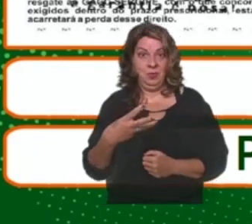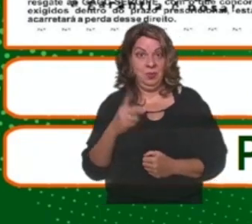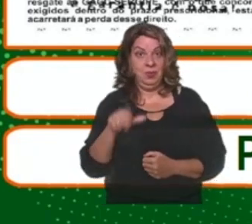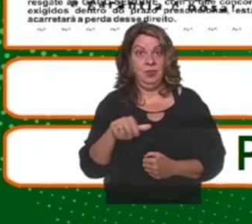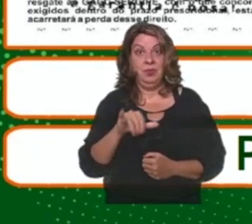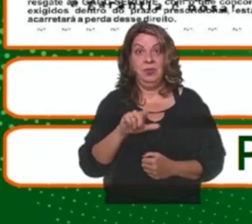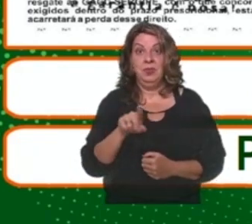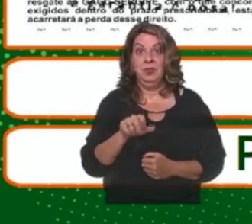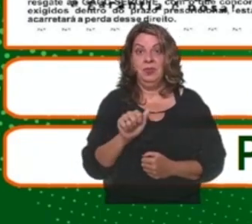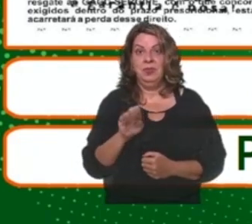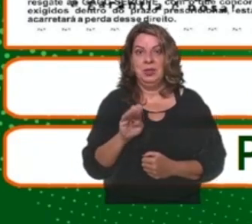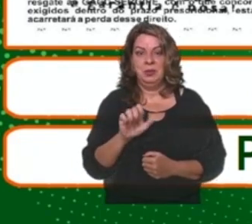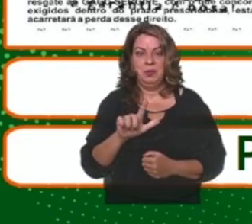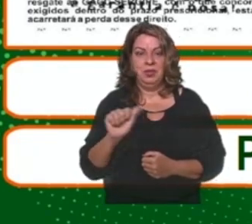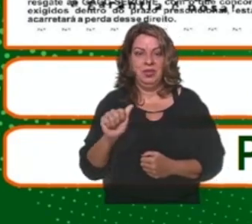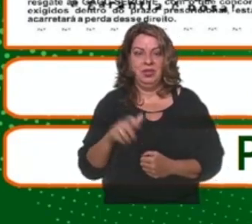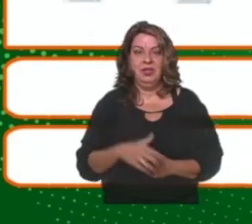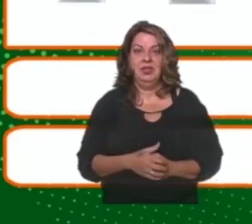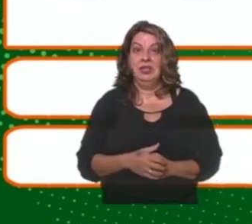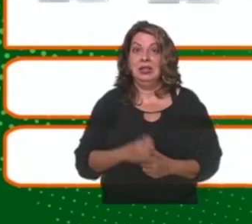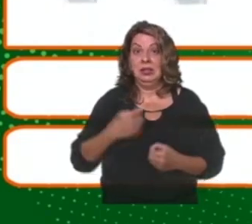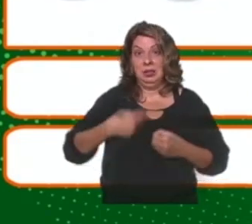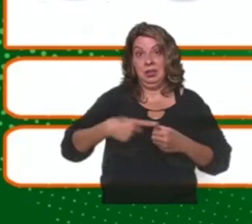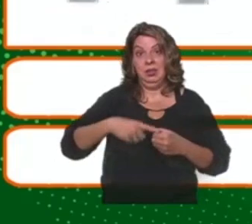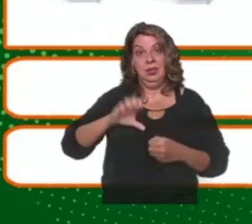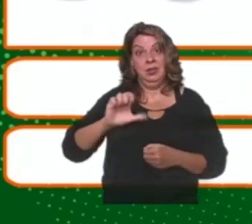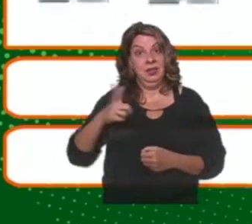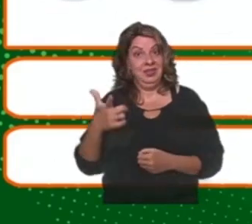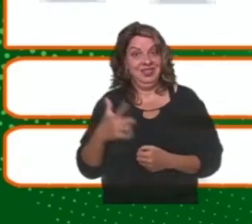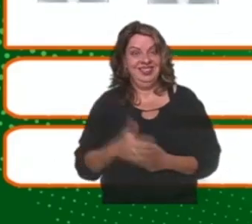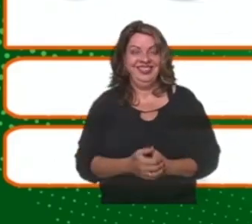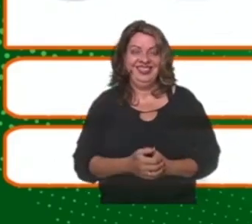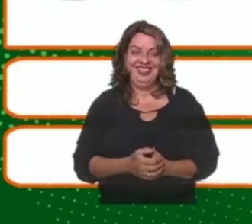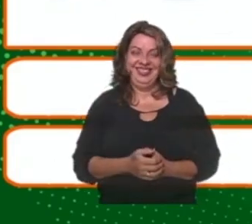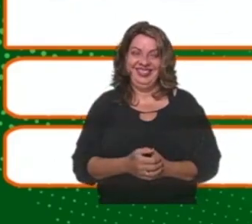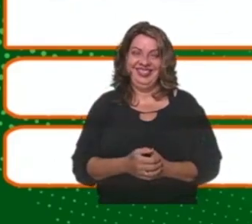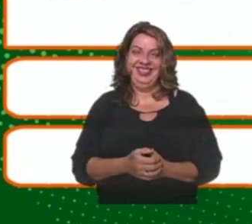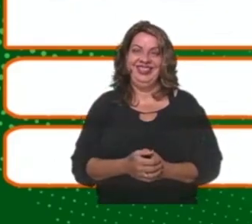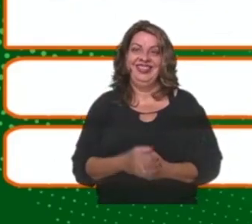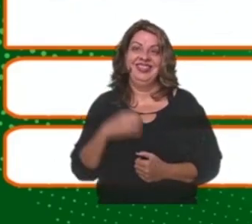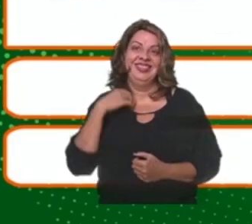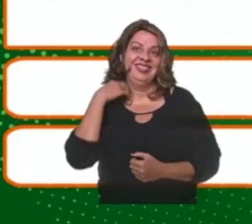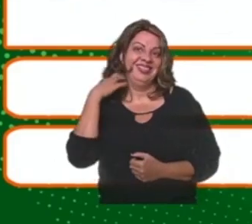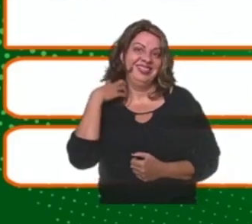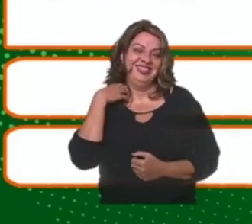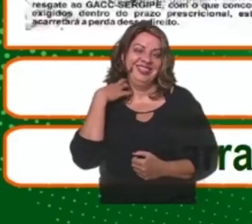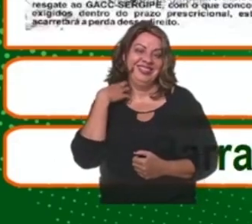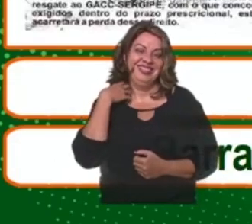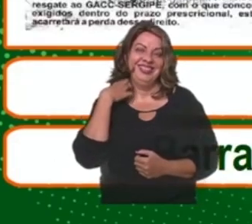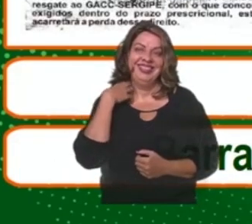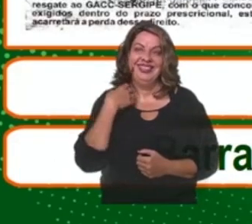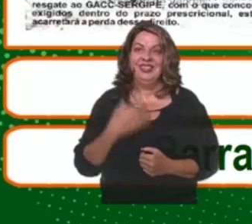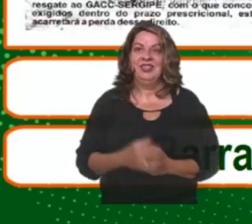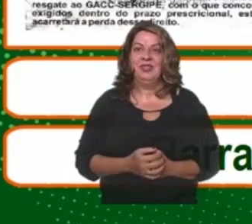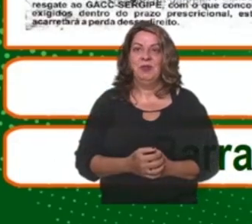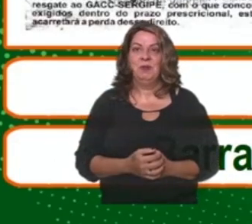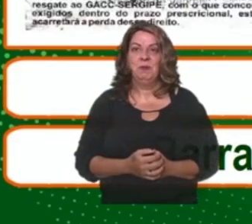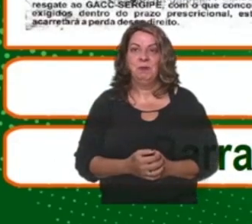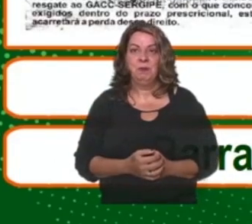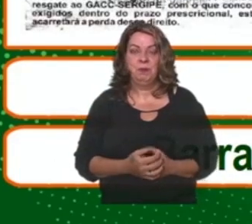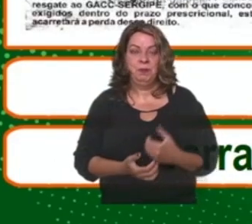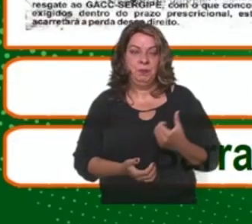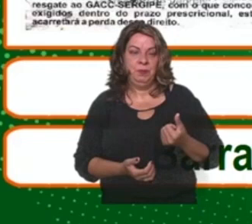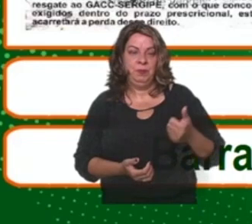047523, Isabela da Silva Santos, é de Estância, adquiriu na tenda da Vitória Regional Estância, faturando R$500. Já